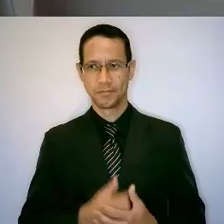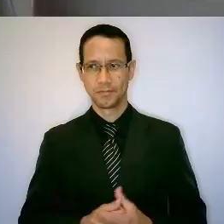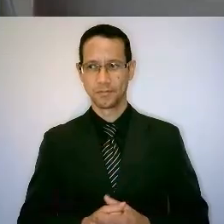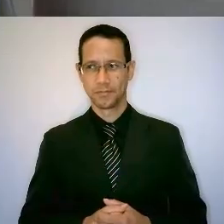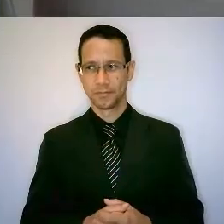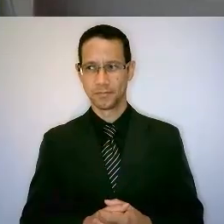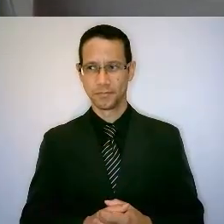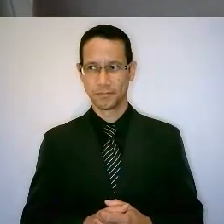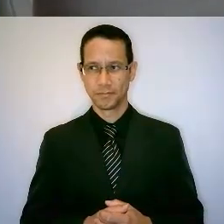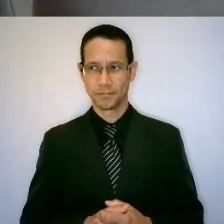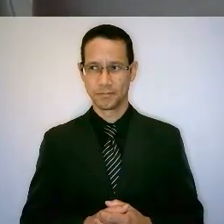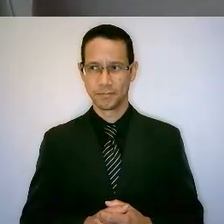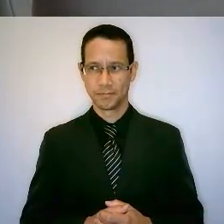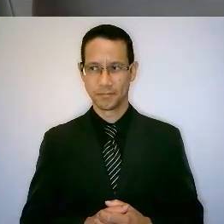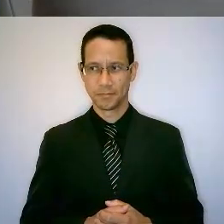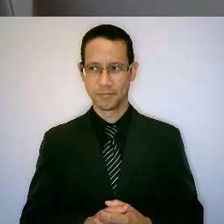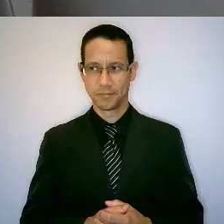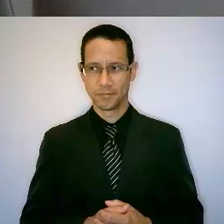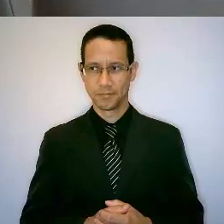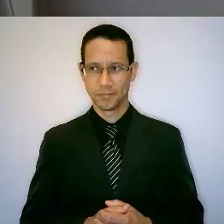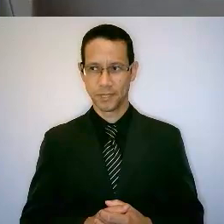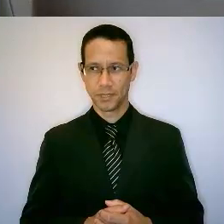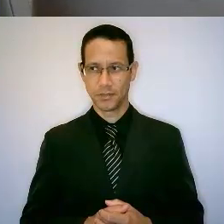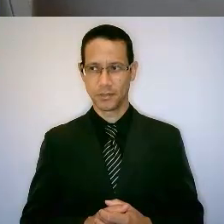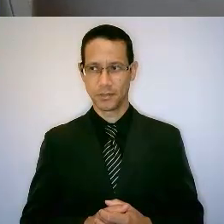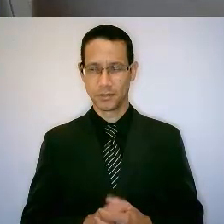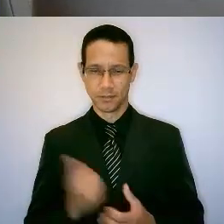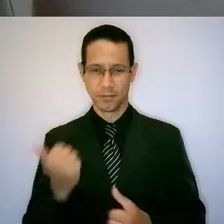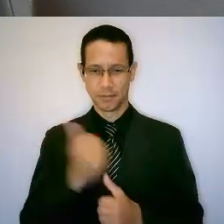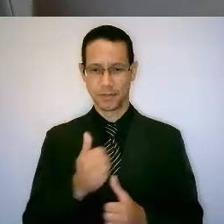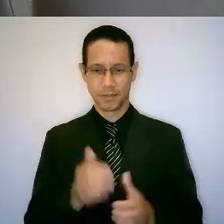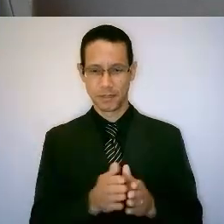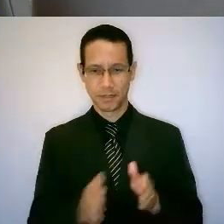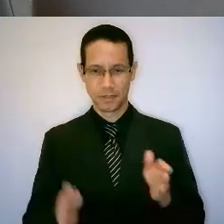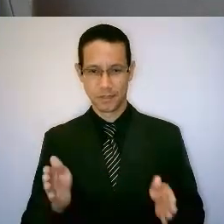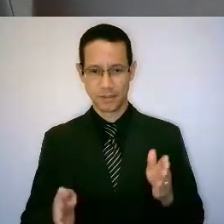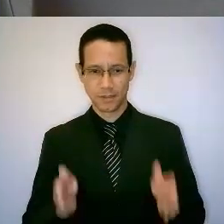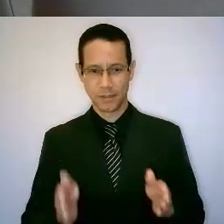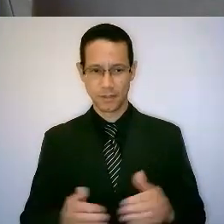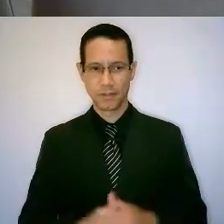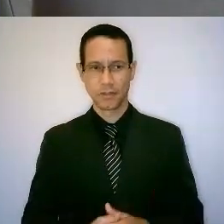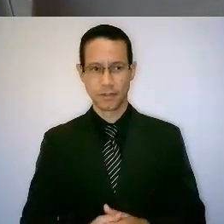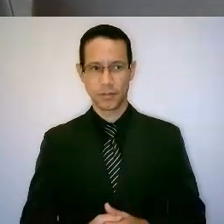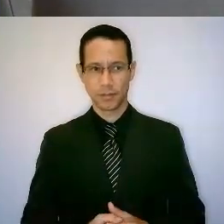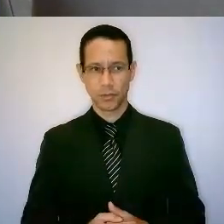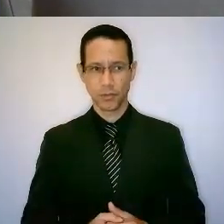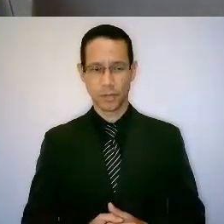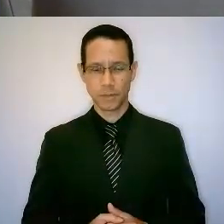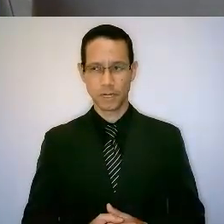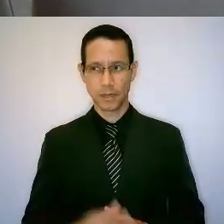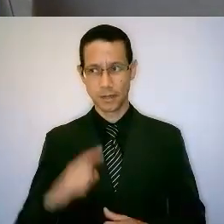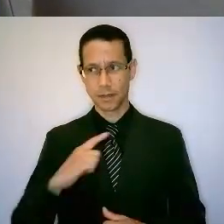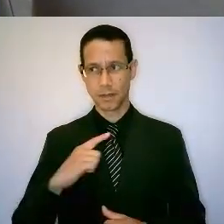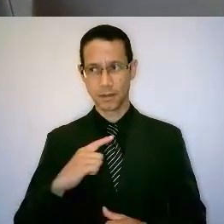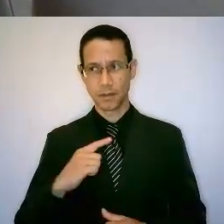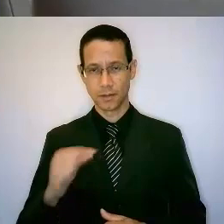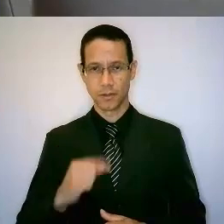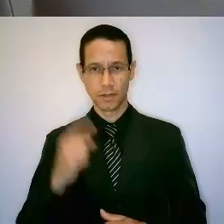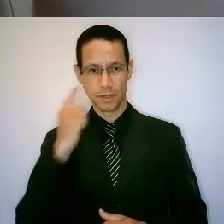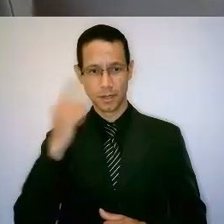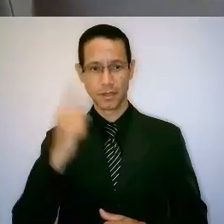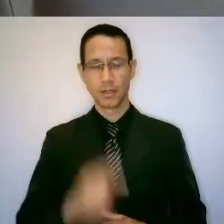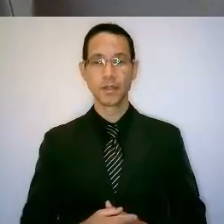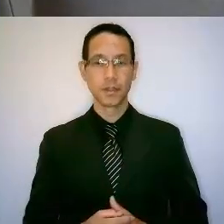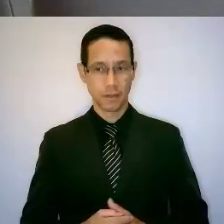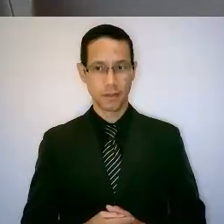participação dela nesse período de substituição e ratificar e a lembrança dos